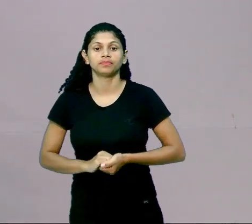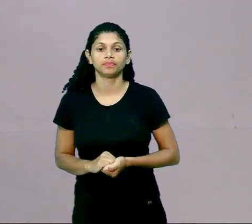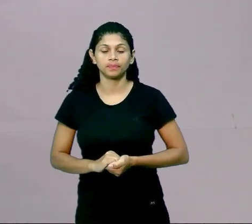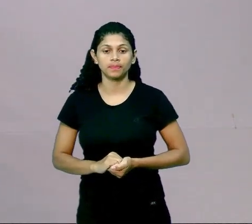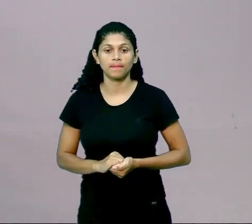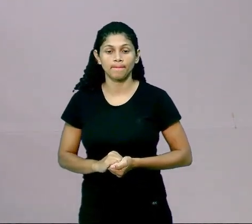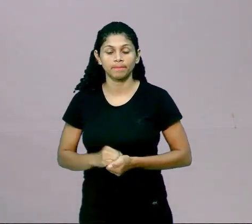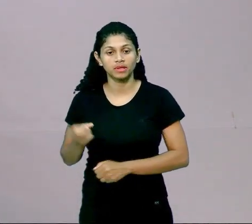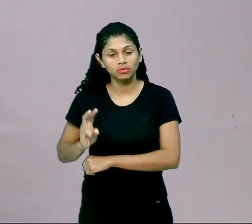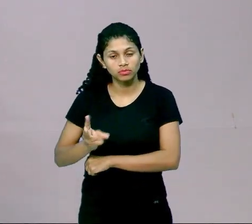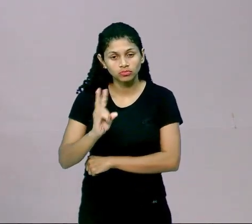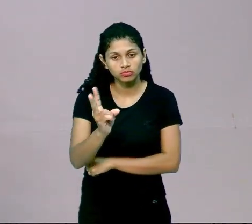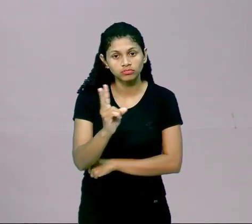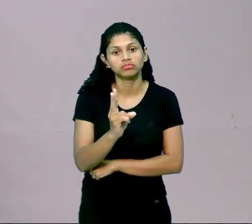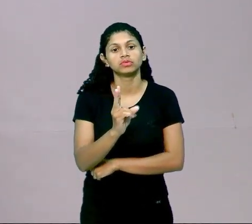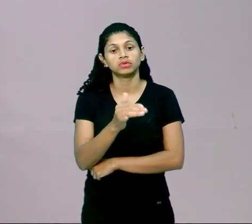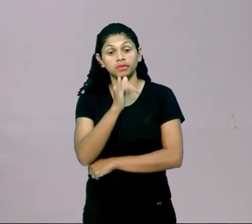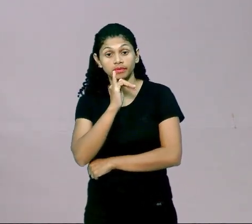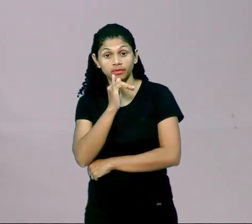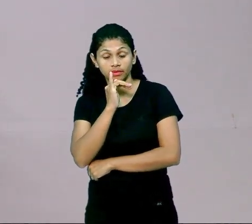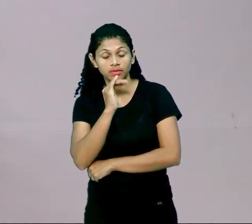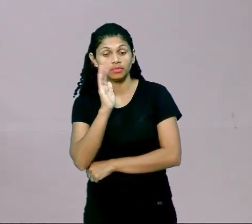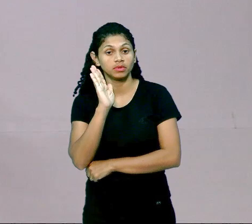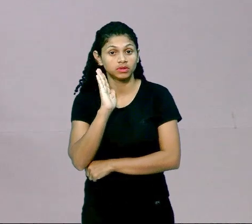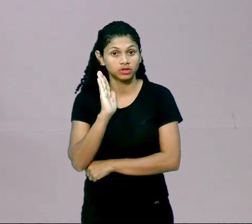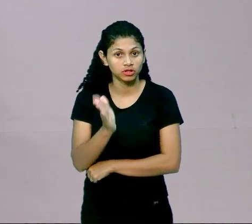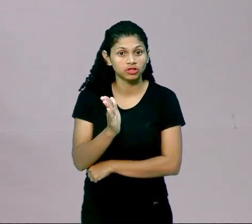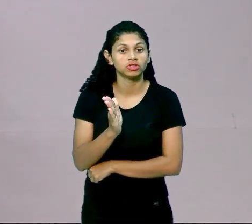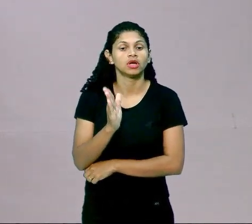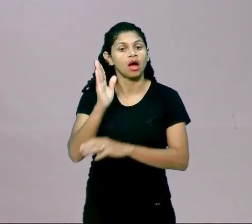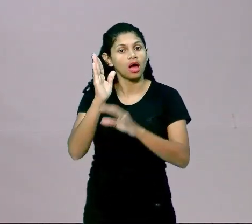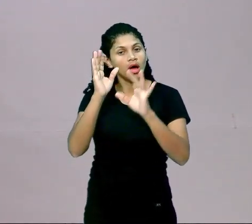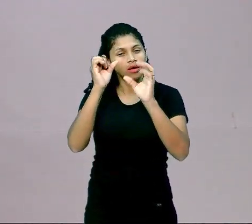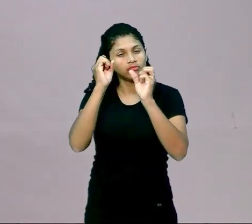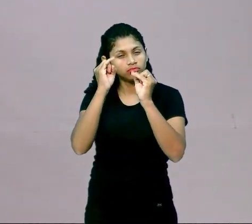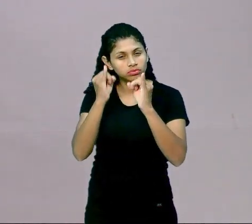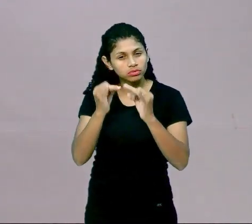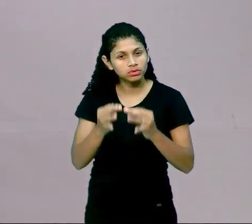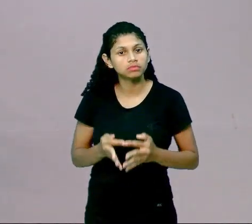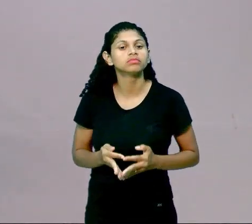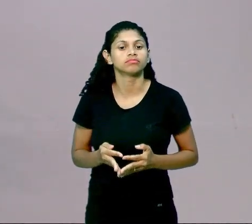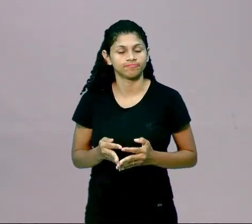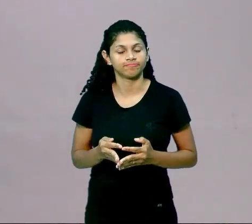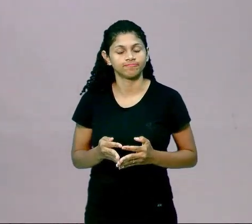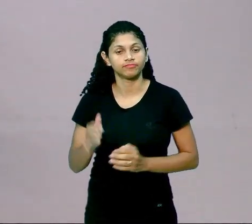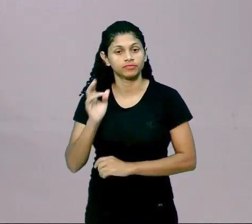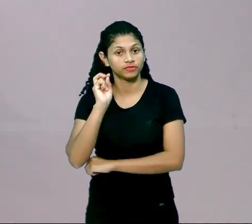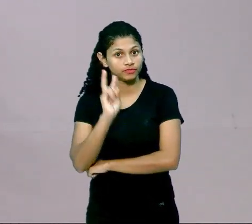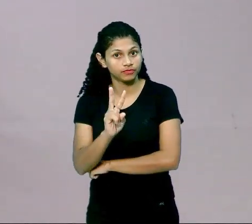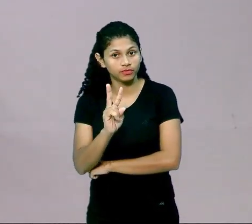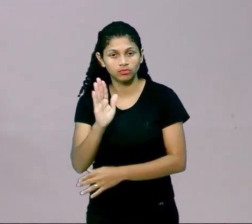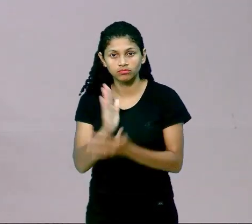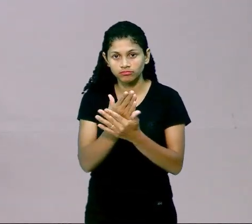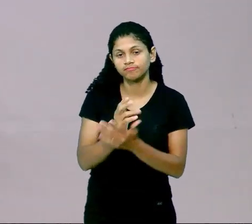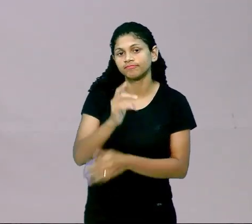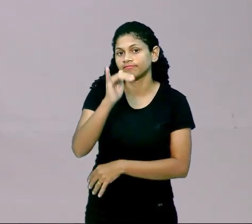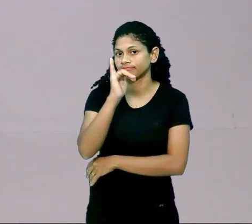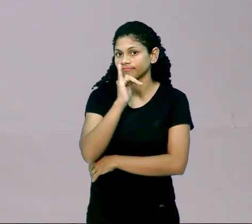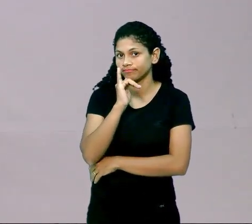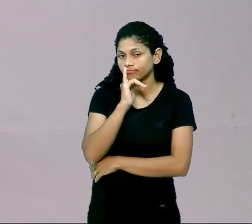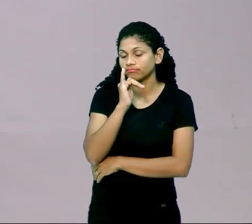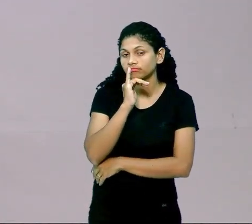tudo bem? A gente trabalhou as propriedades, né? Viu alguns exemplos e na aula de hoje a gente vai